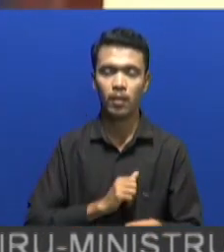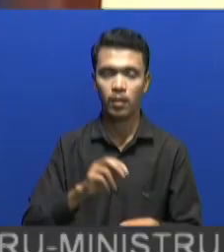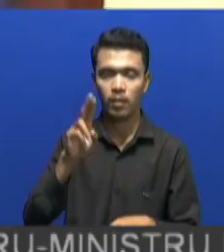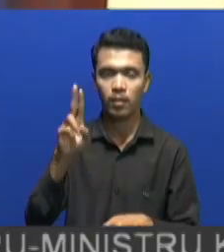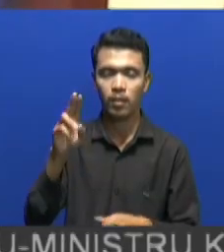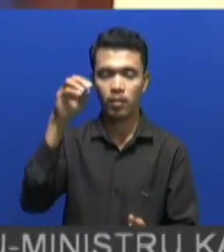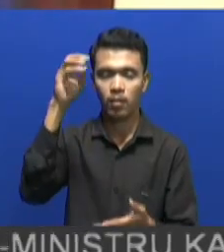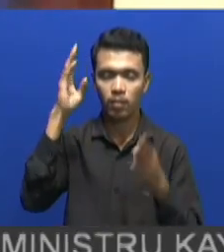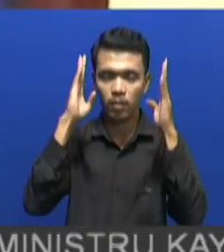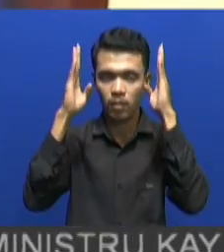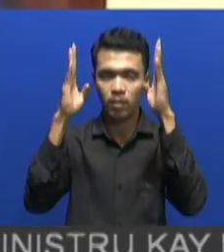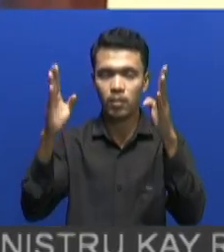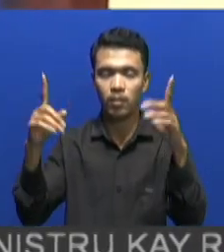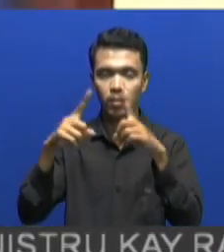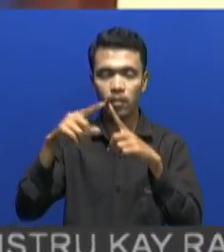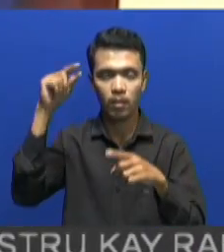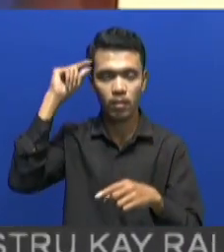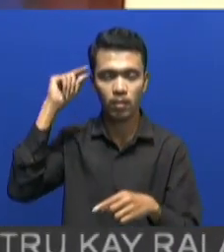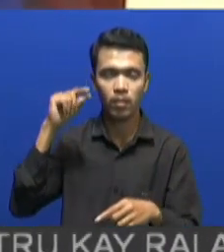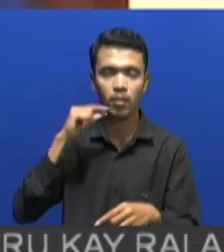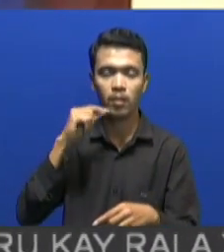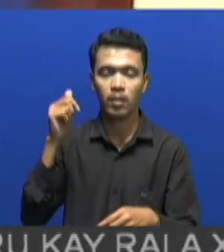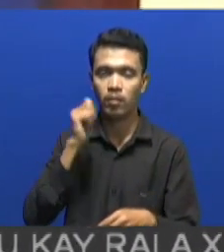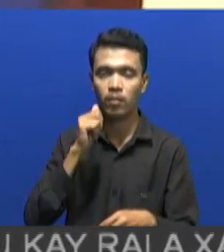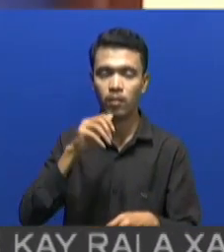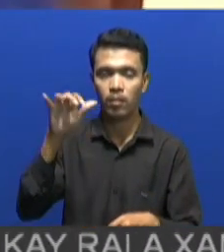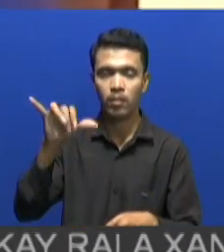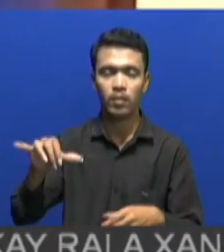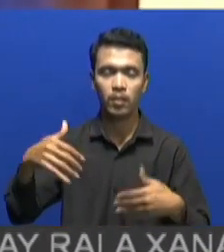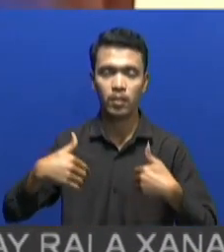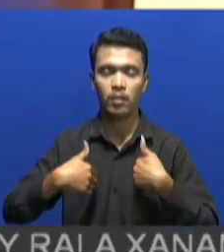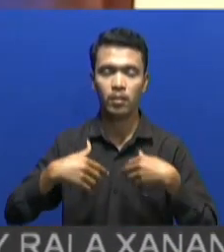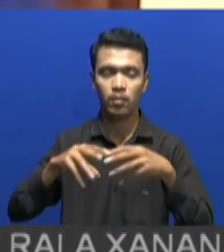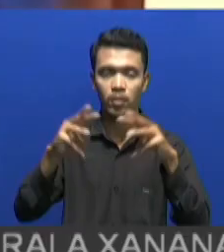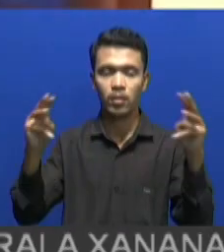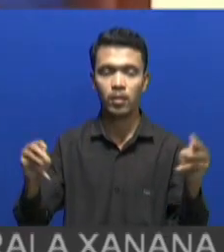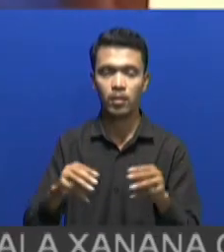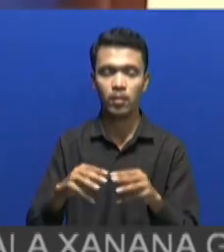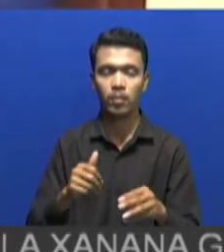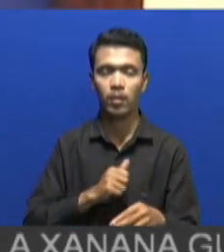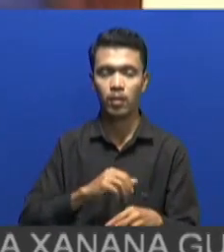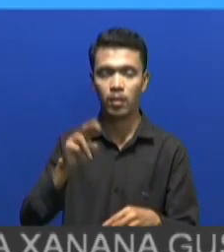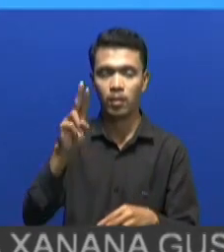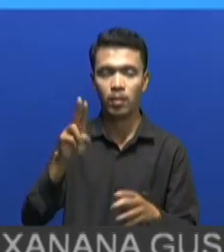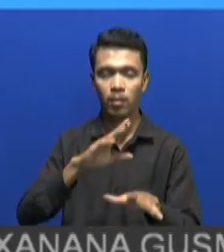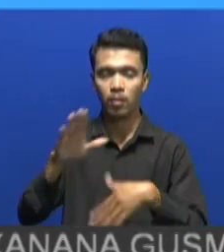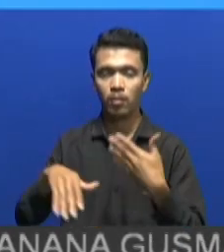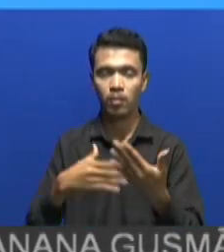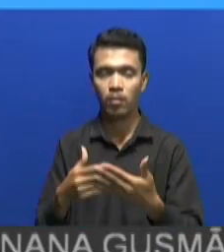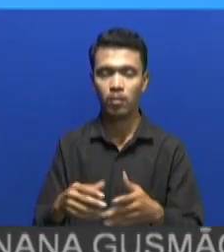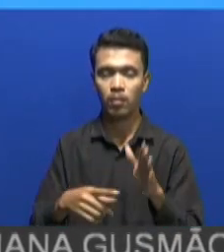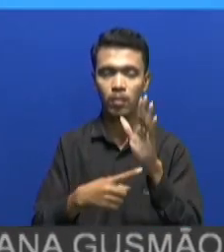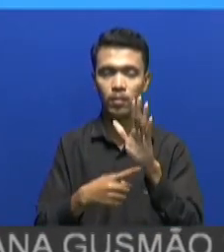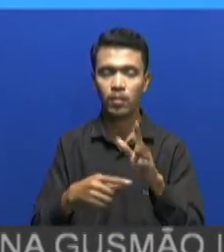atu tau atensau ba igualdade no empoderamento feto Sira ia municipio Aileu toma.